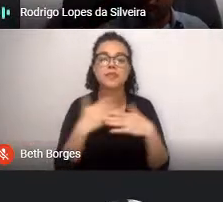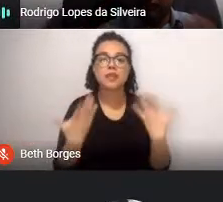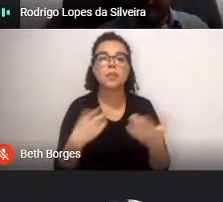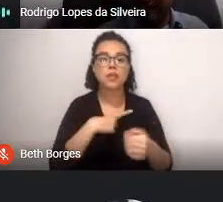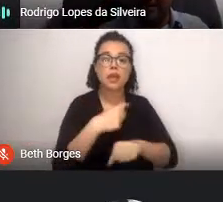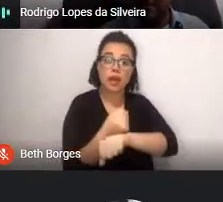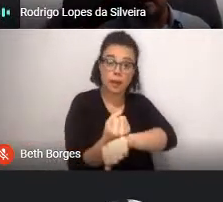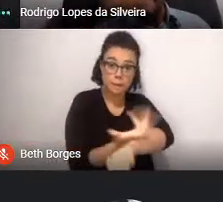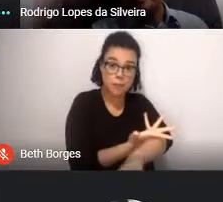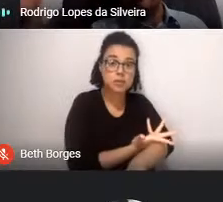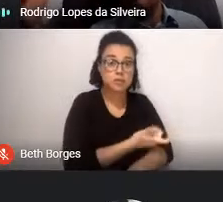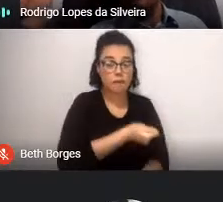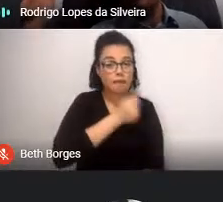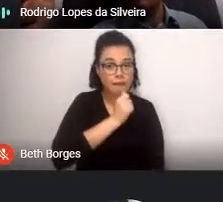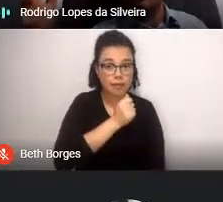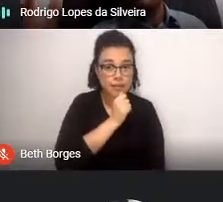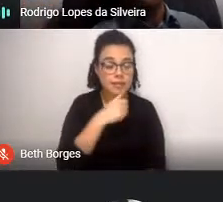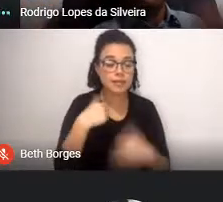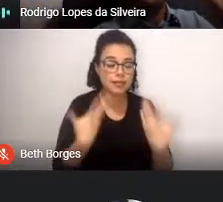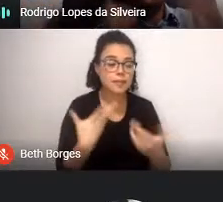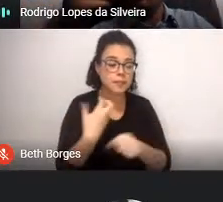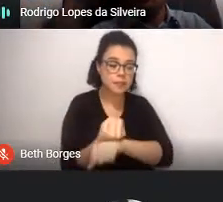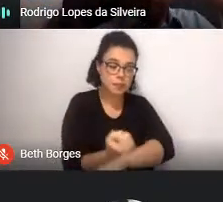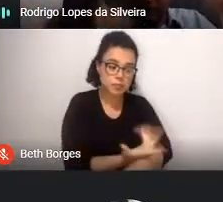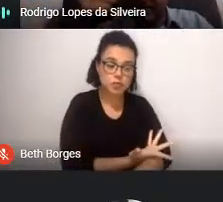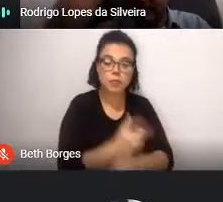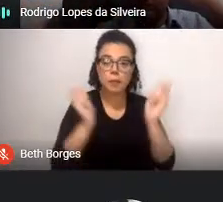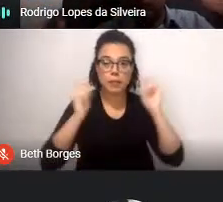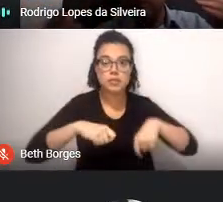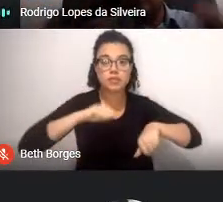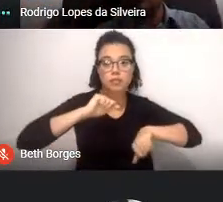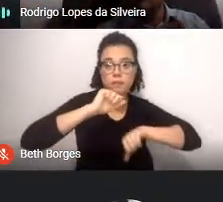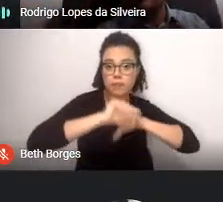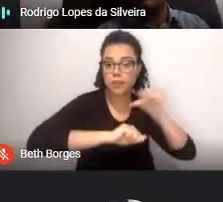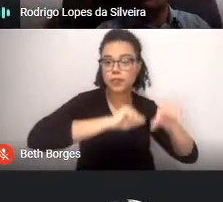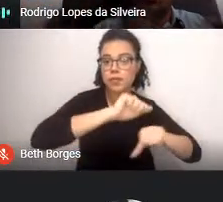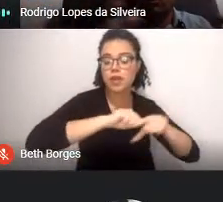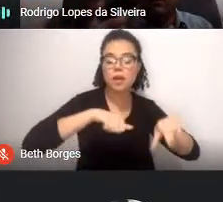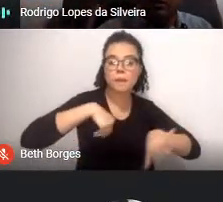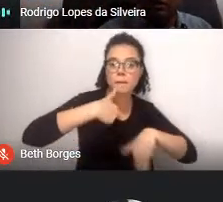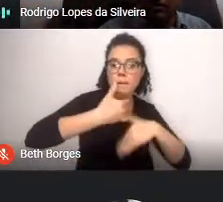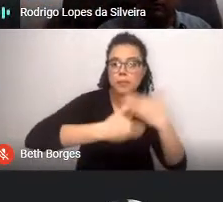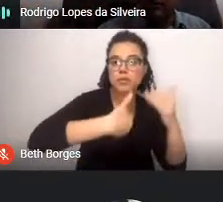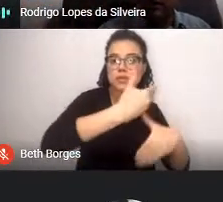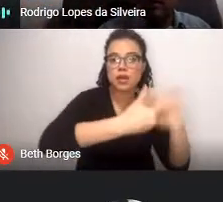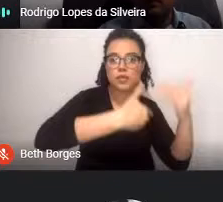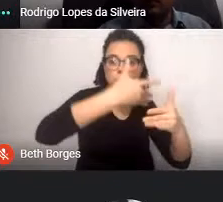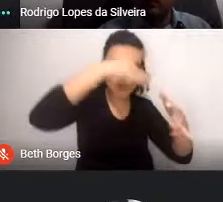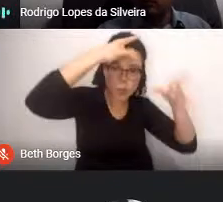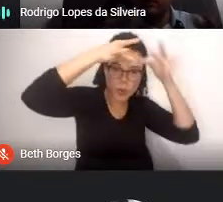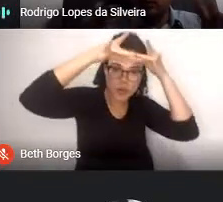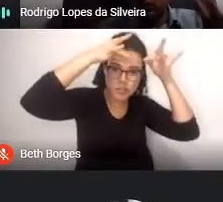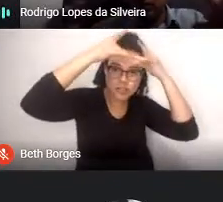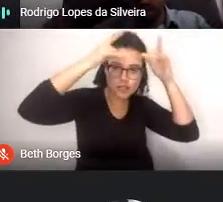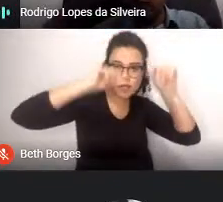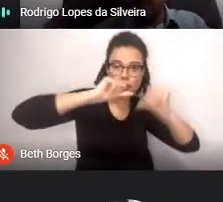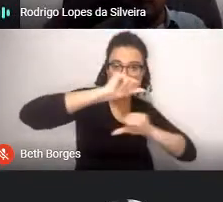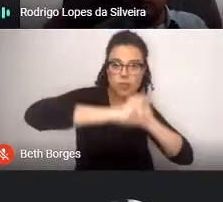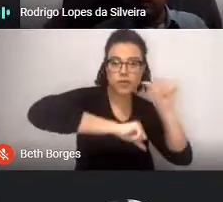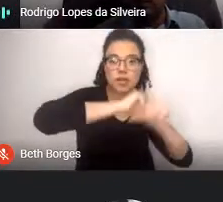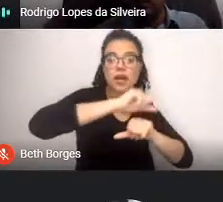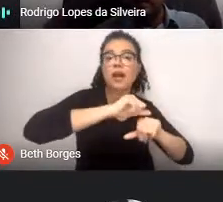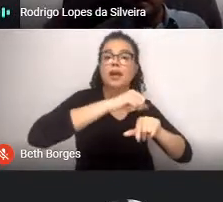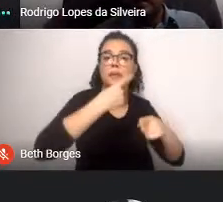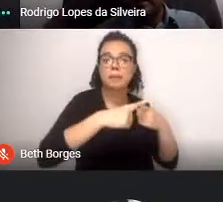serem modificadas e assim levar para todo um processo de mudança cognitiva. Pois a mudança cognitiva,